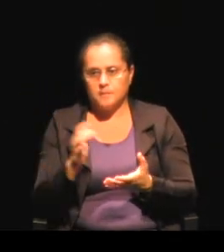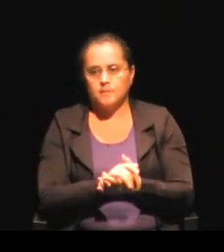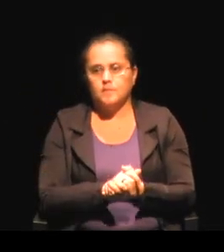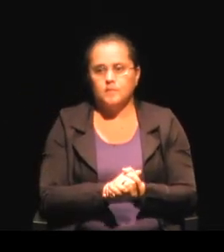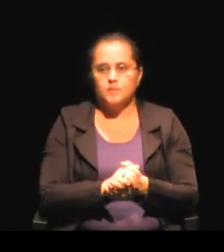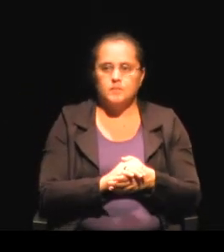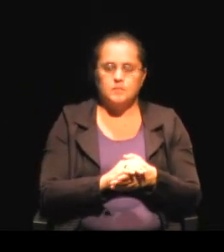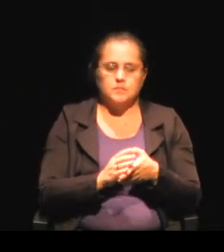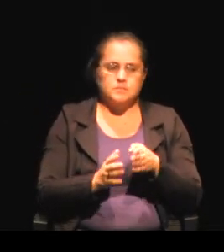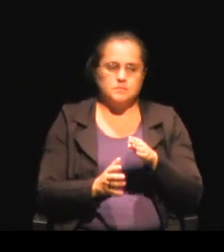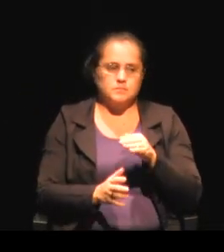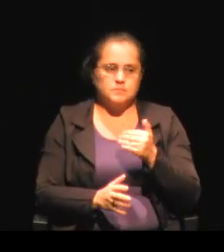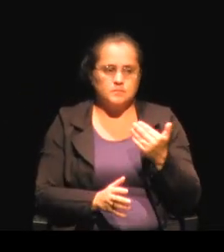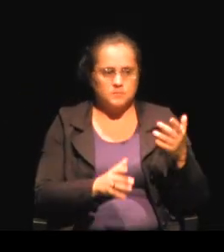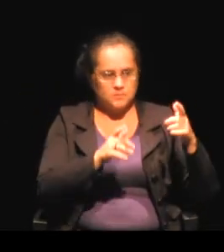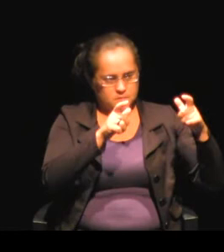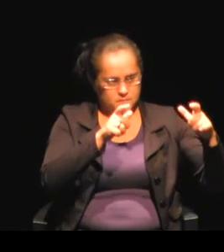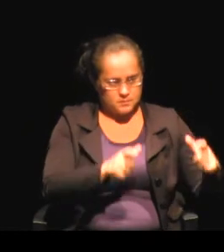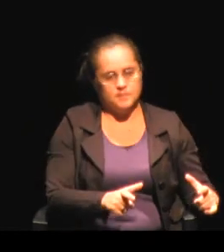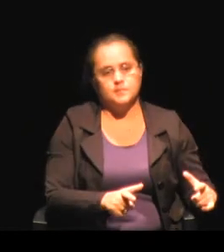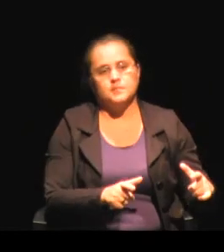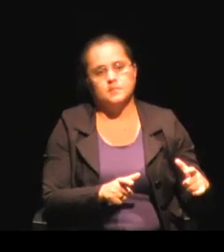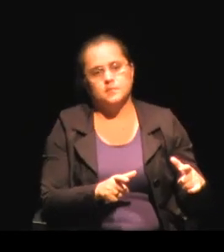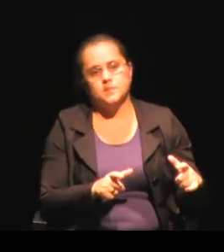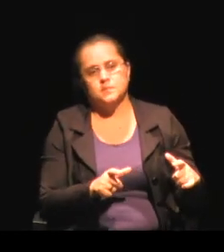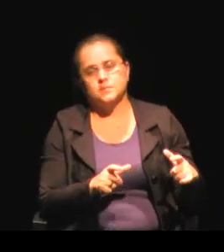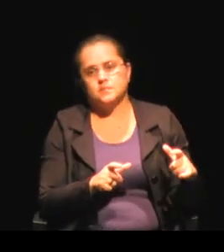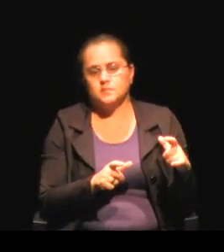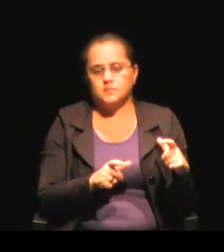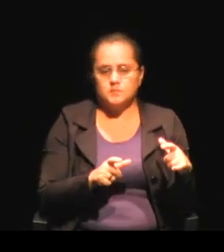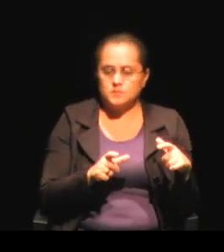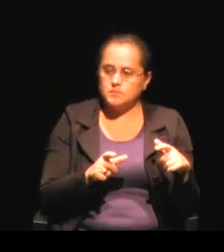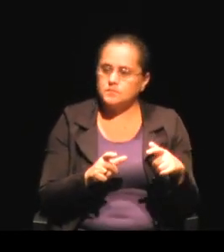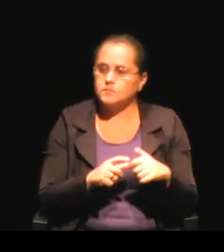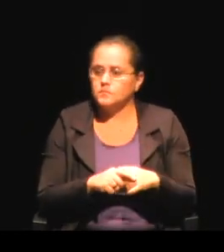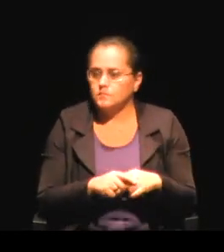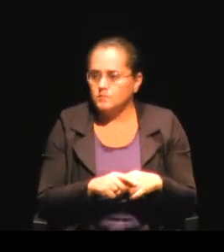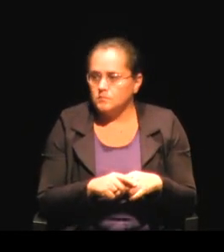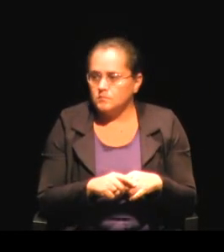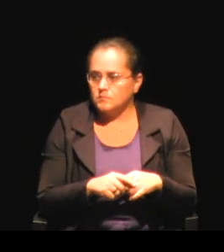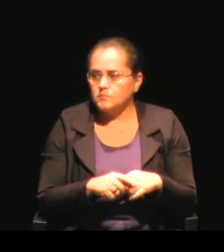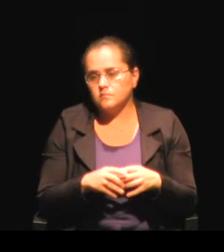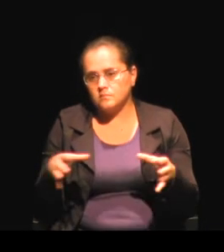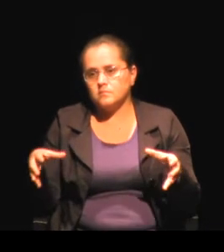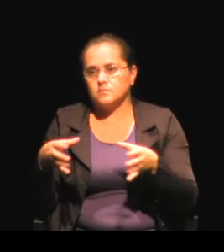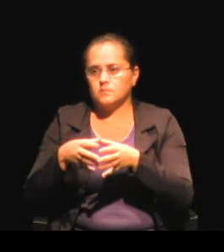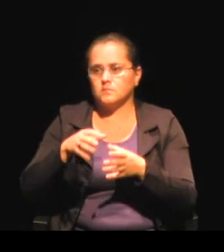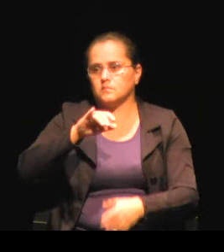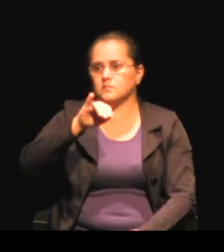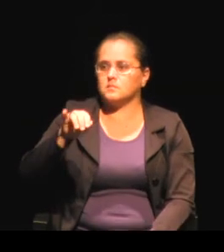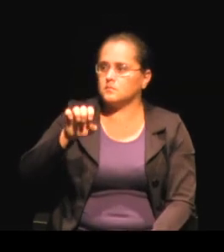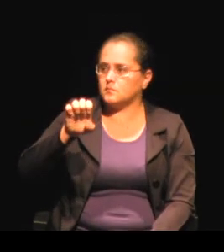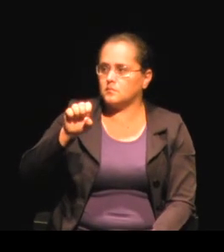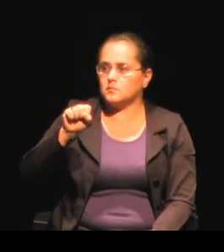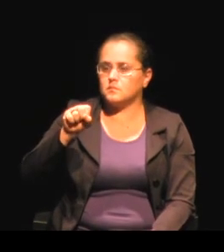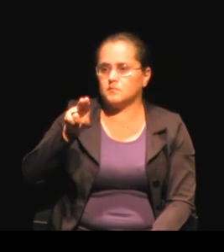uso bem bacana aqui. Essa é uma foto de uma parede, falando desses buracos, de como enquadra determinados pedaços